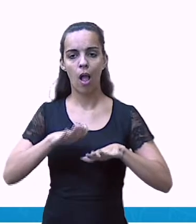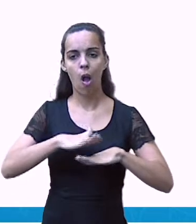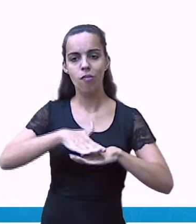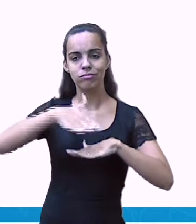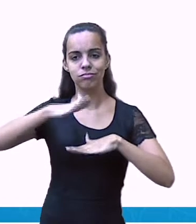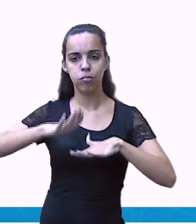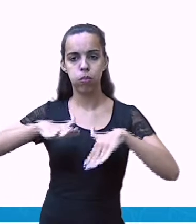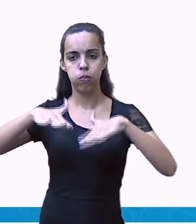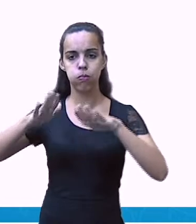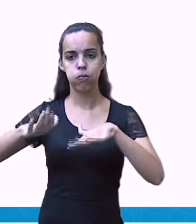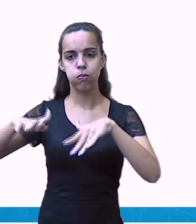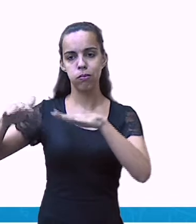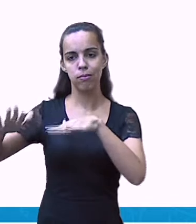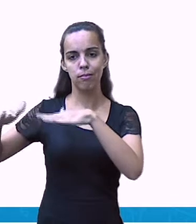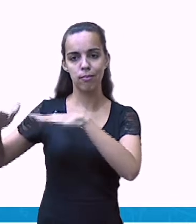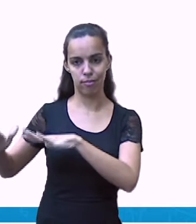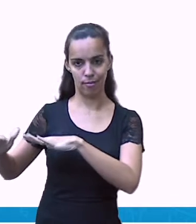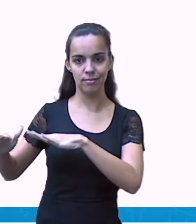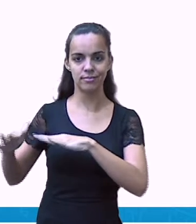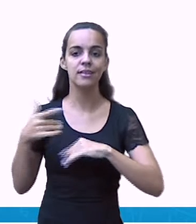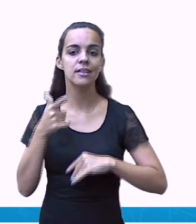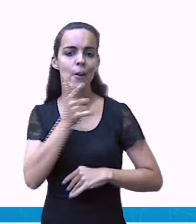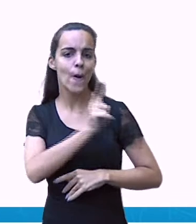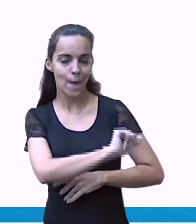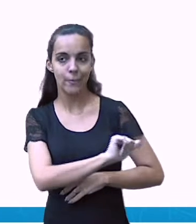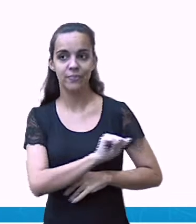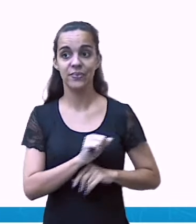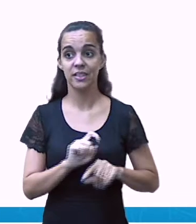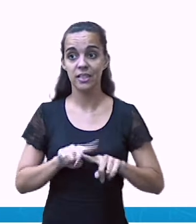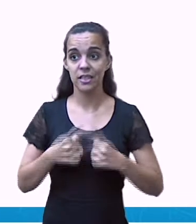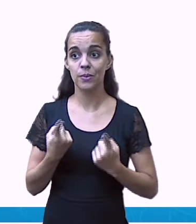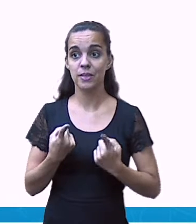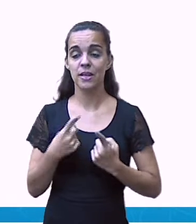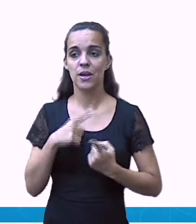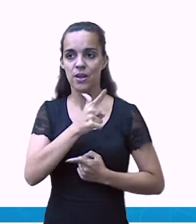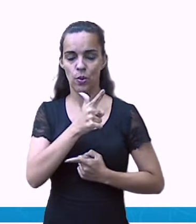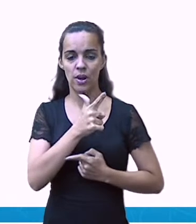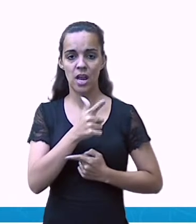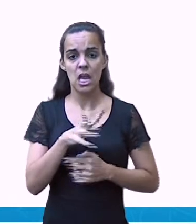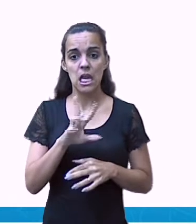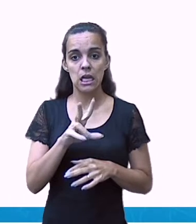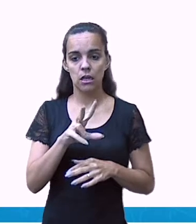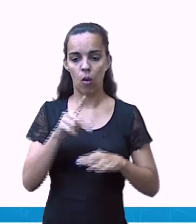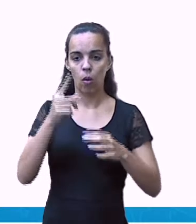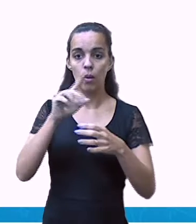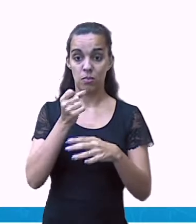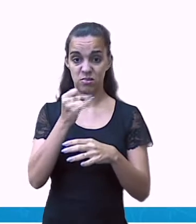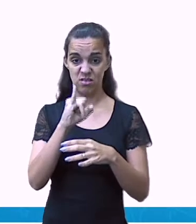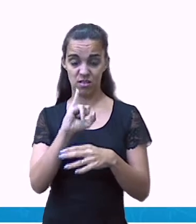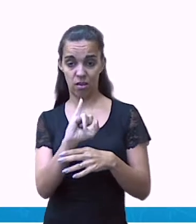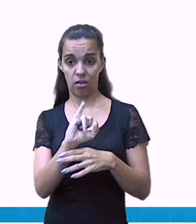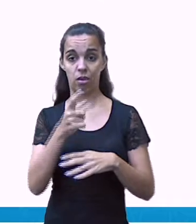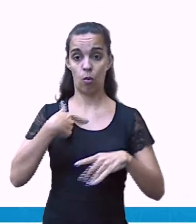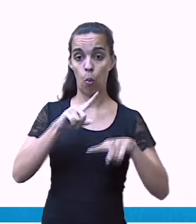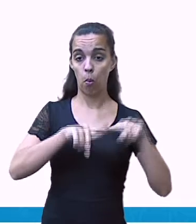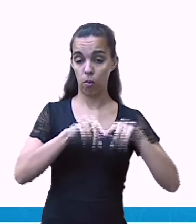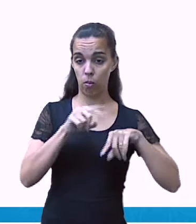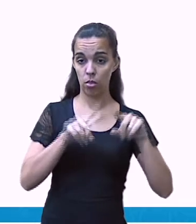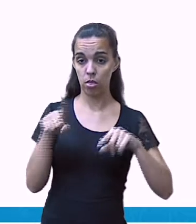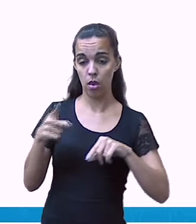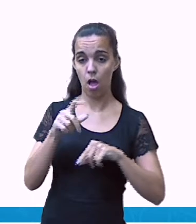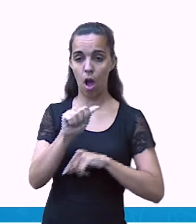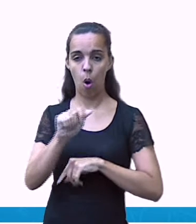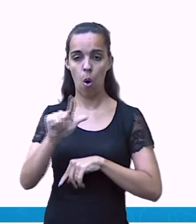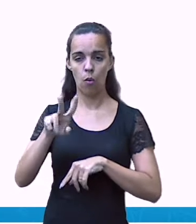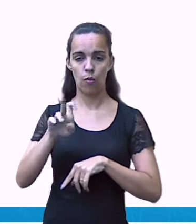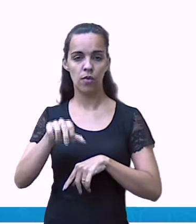afundar. Elas foram construídas de madeira, que é um material que flutua sobre a água. Então, assim, quando